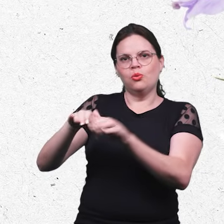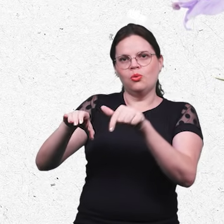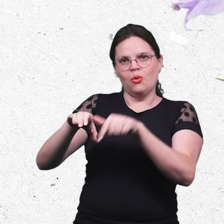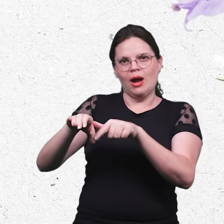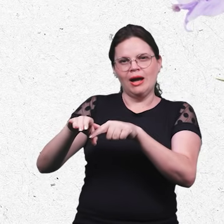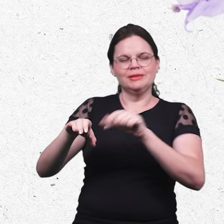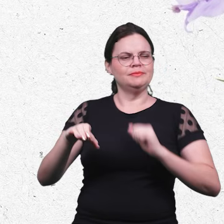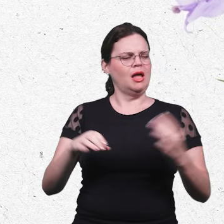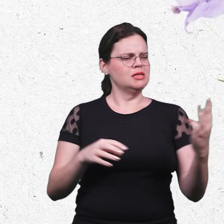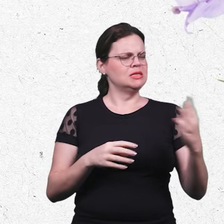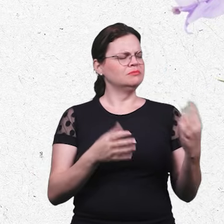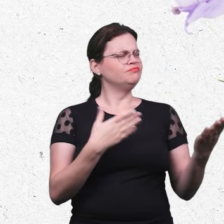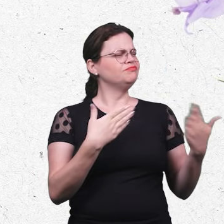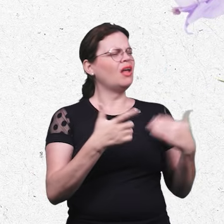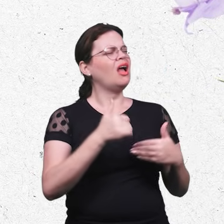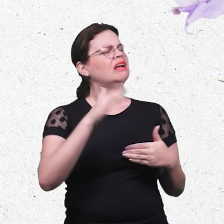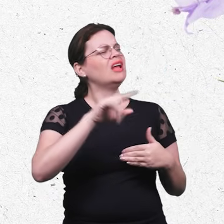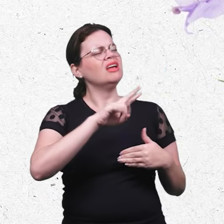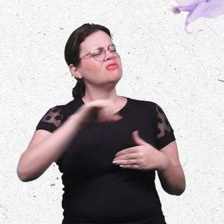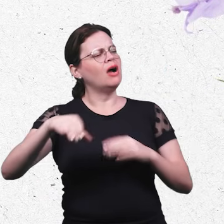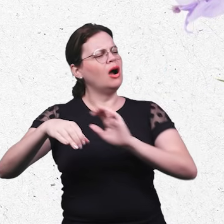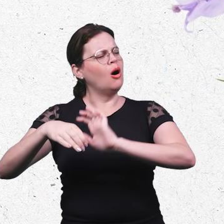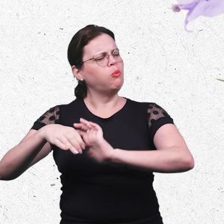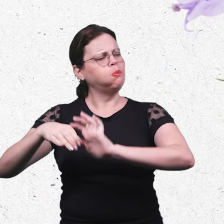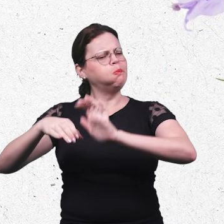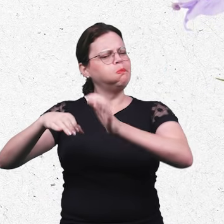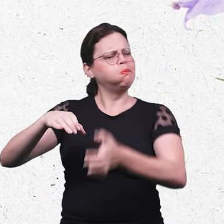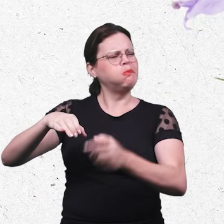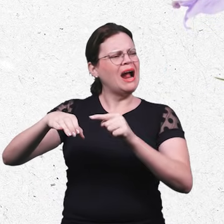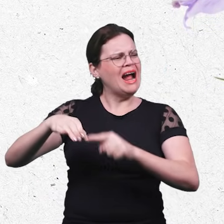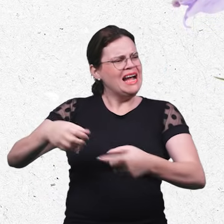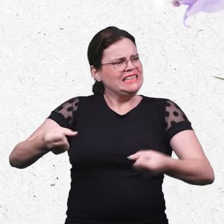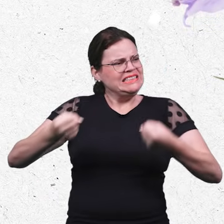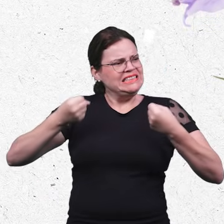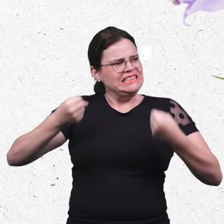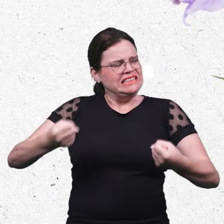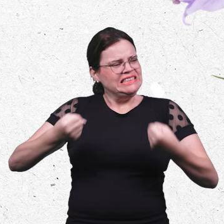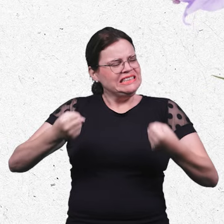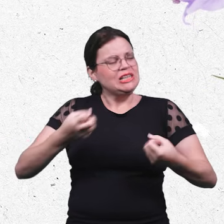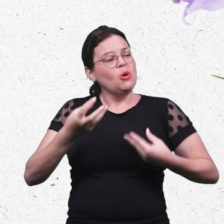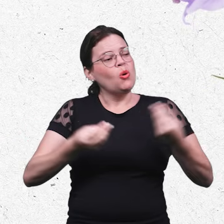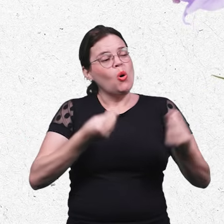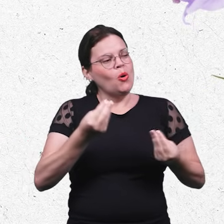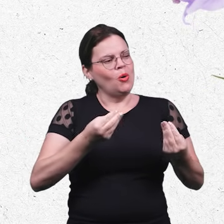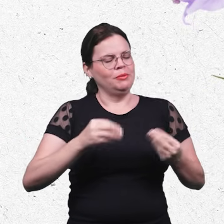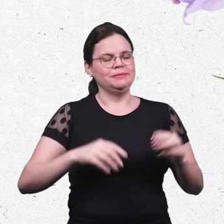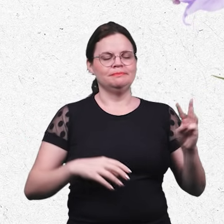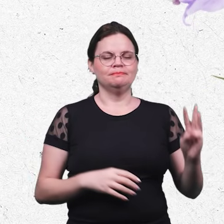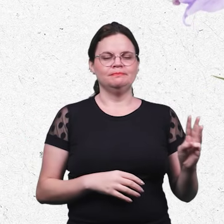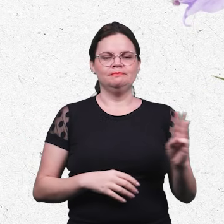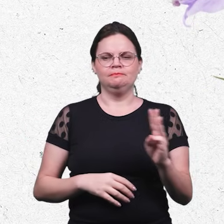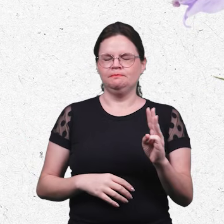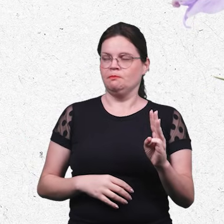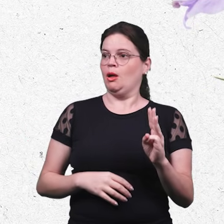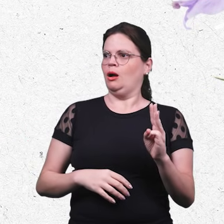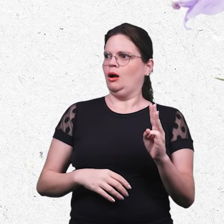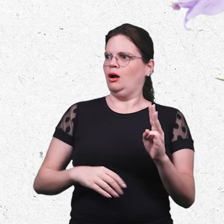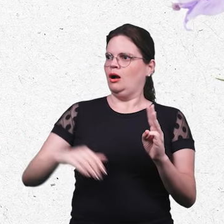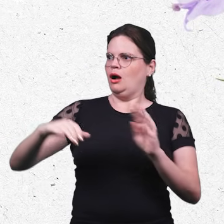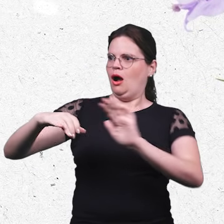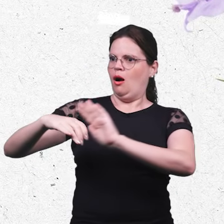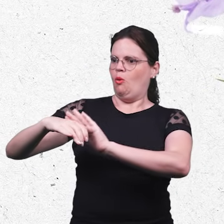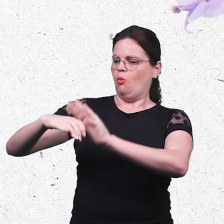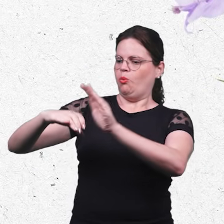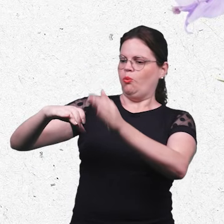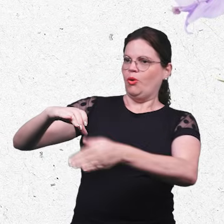às outras: quem nos removerá a pedra da porta do sepulcro? E olhando, viram que já a pedra